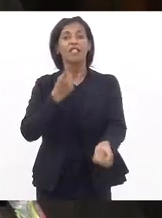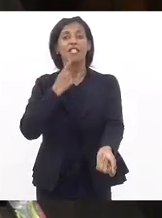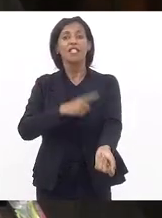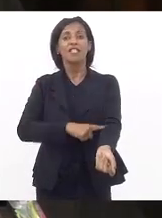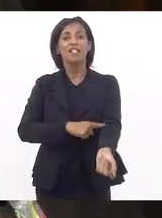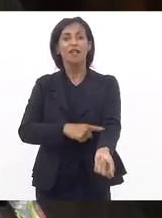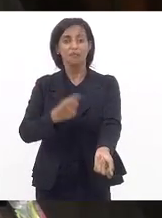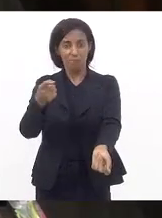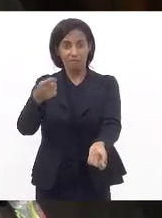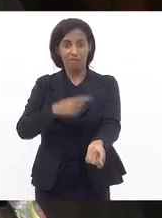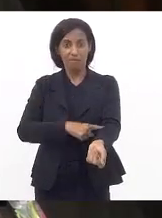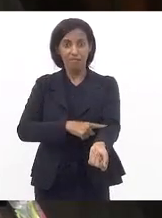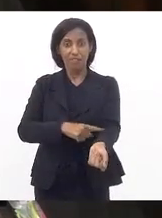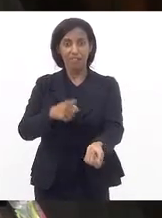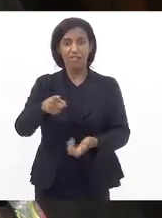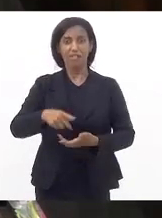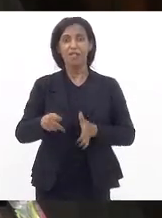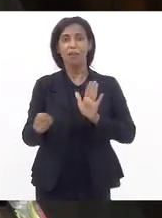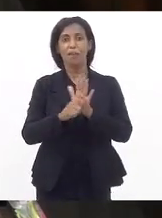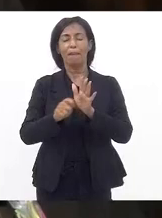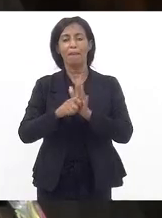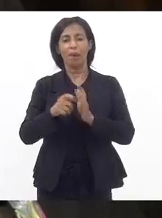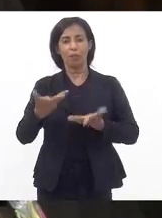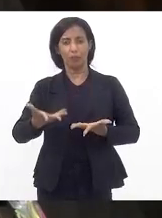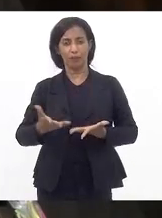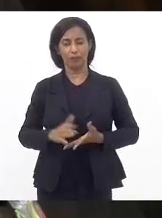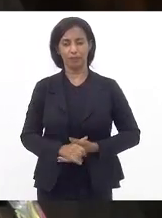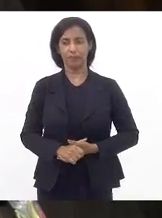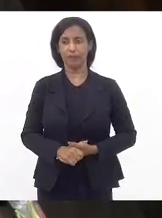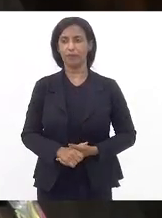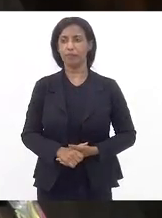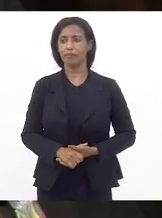exame toxicológico que desafios são macoeiro